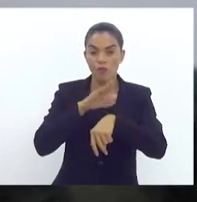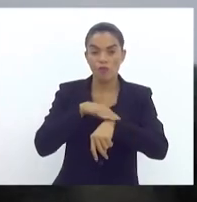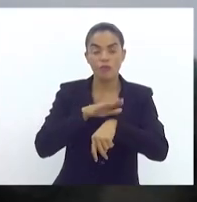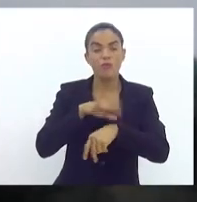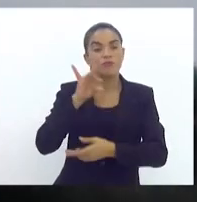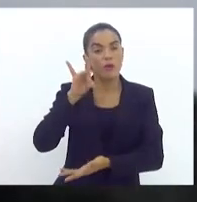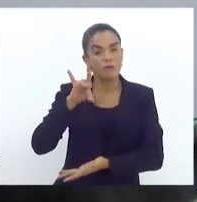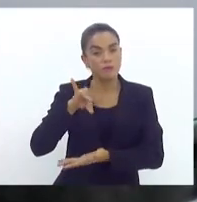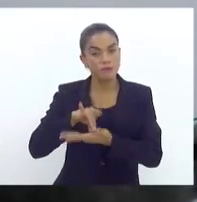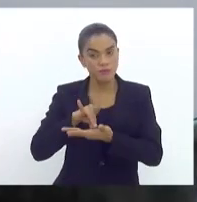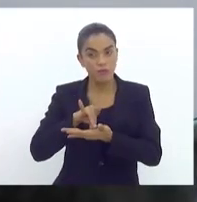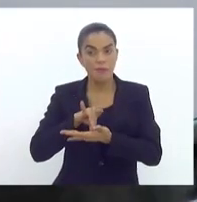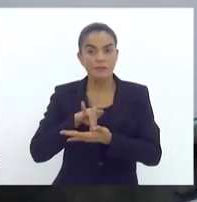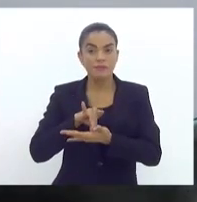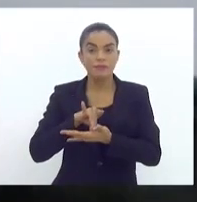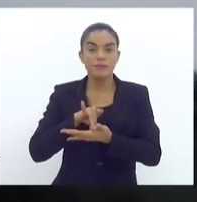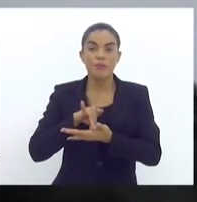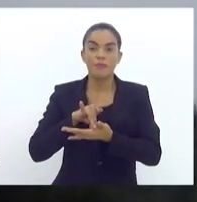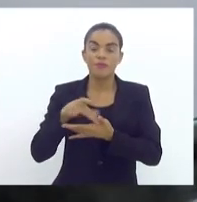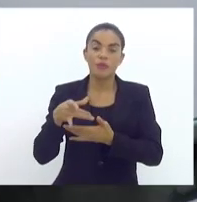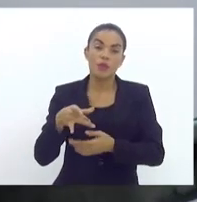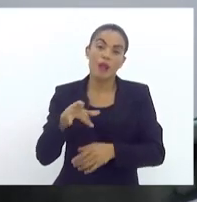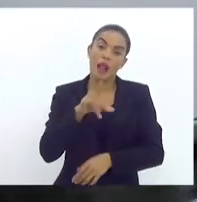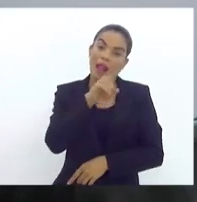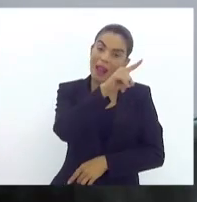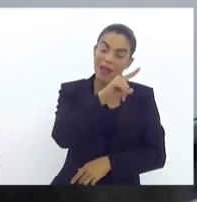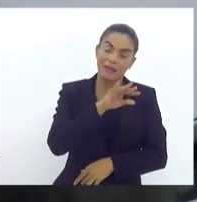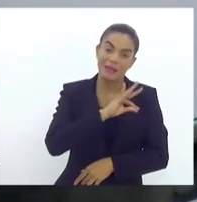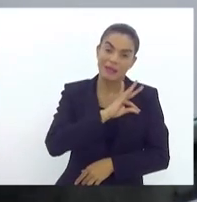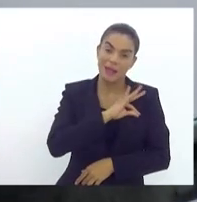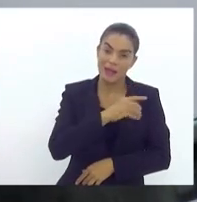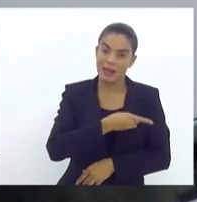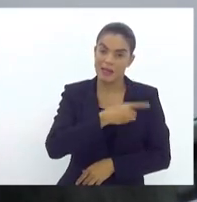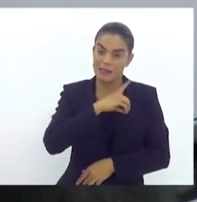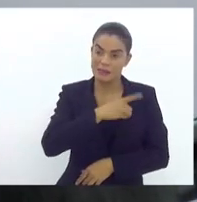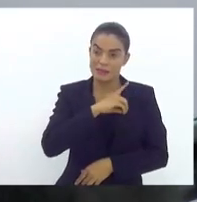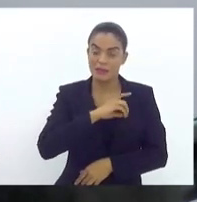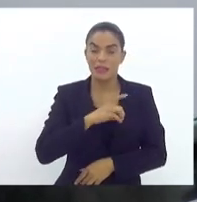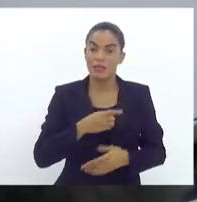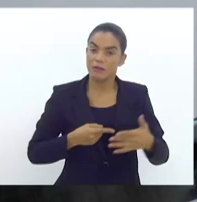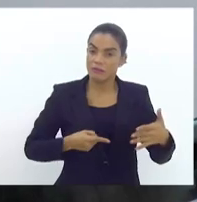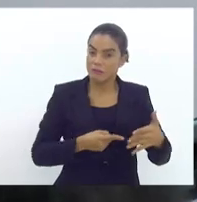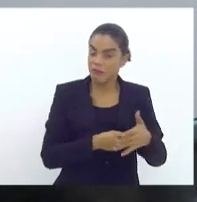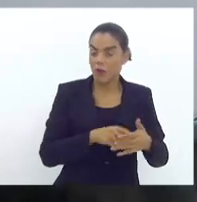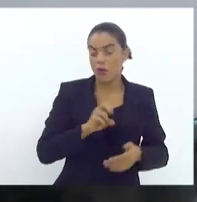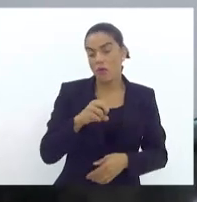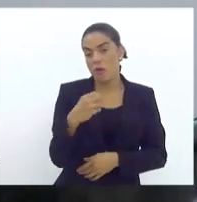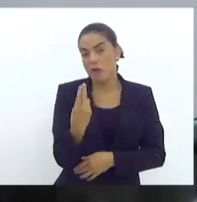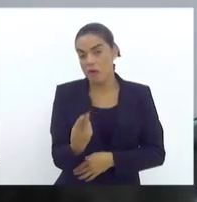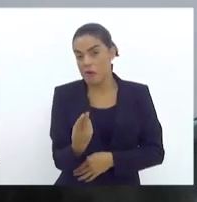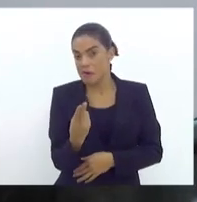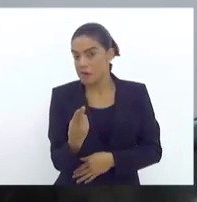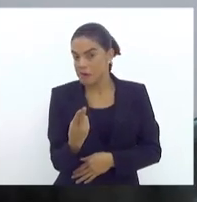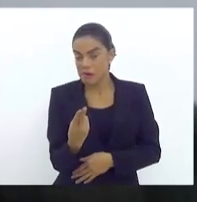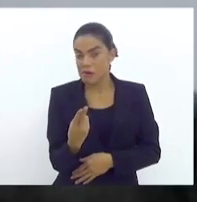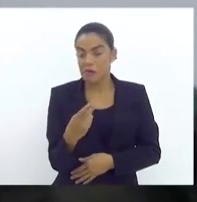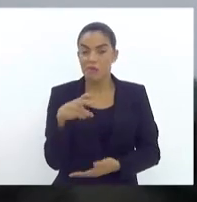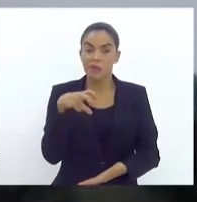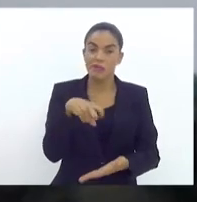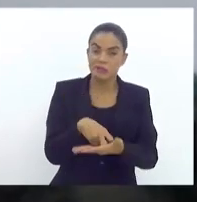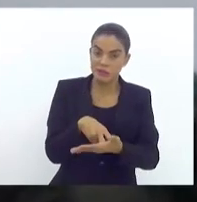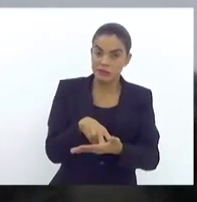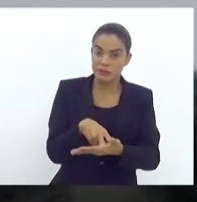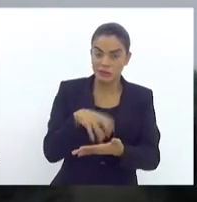concretizado procedimento policial ou numa denúncia ou num numa sentença